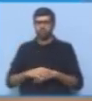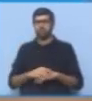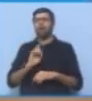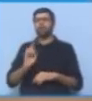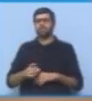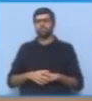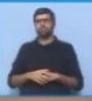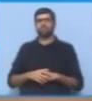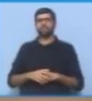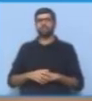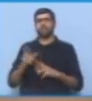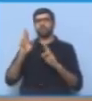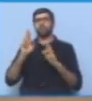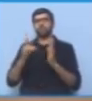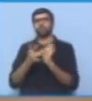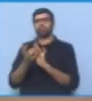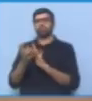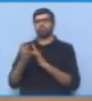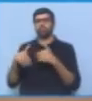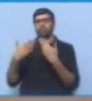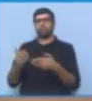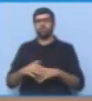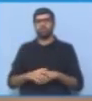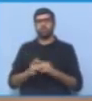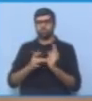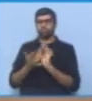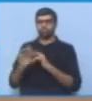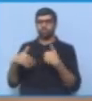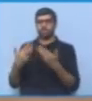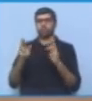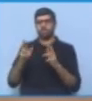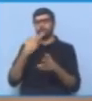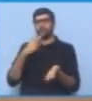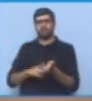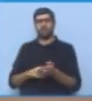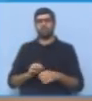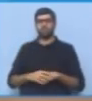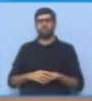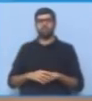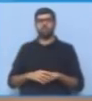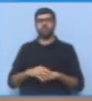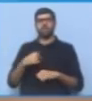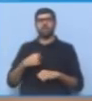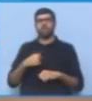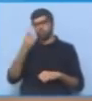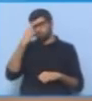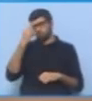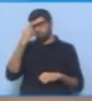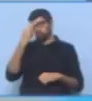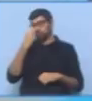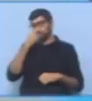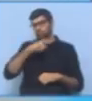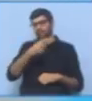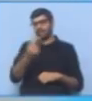é? É a esperança que Jesus dá. Jesus dá uma esperança concreta. É engraçado que na história de cada pessoa, no contexto de cada